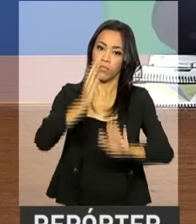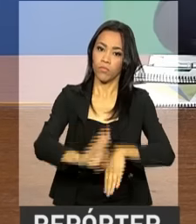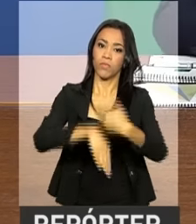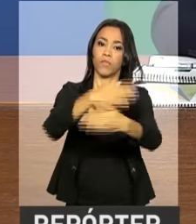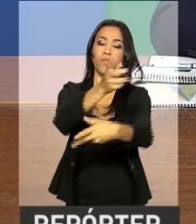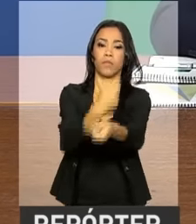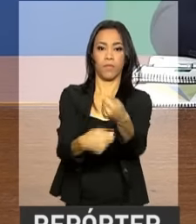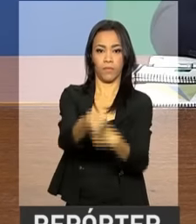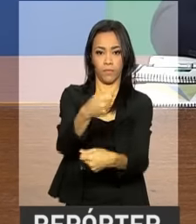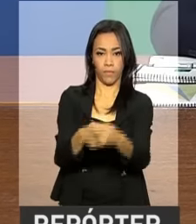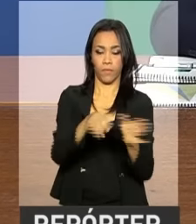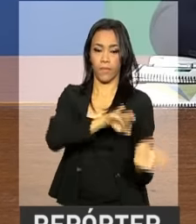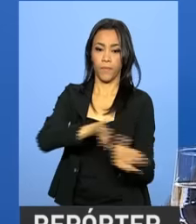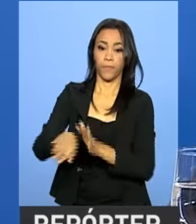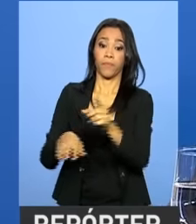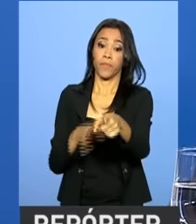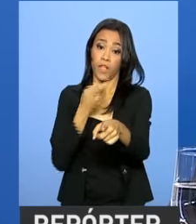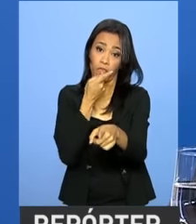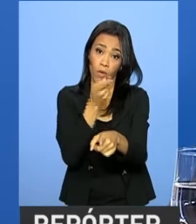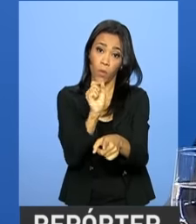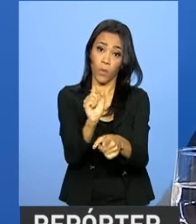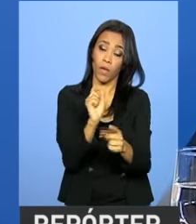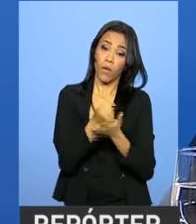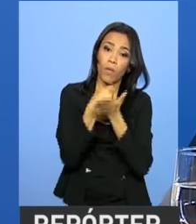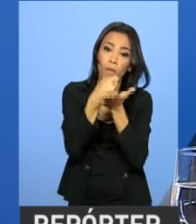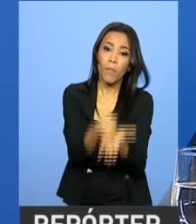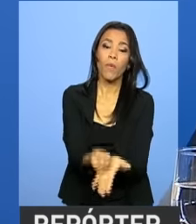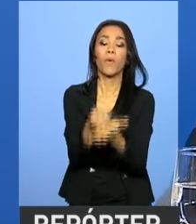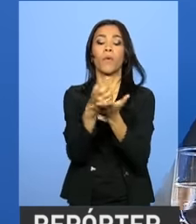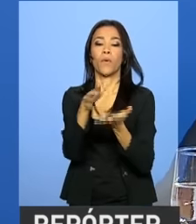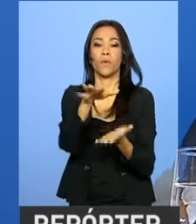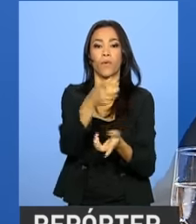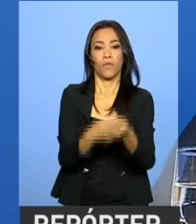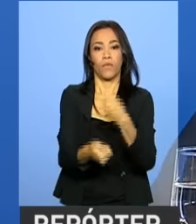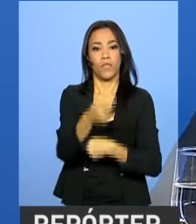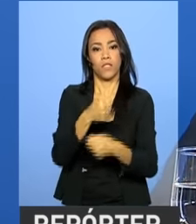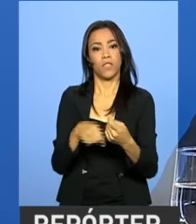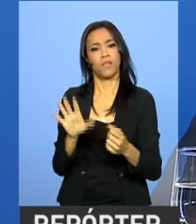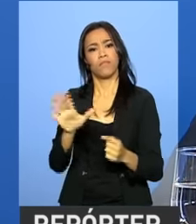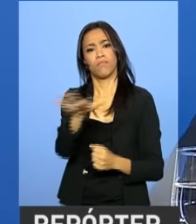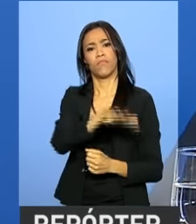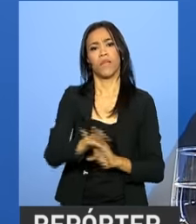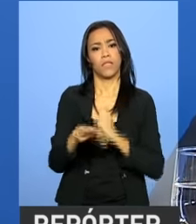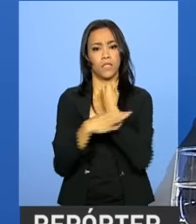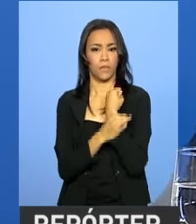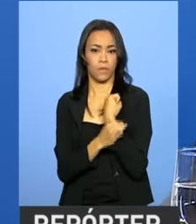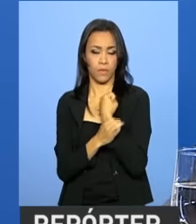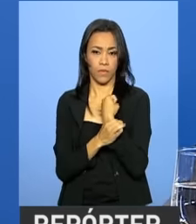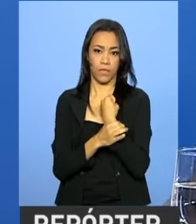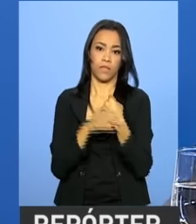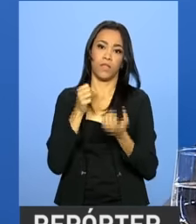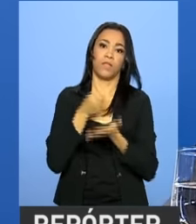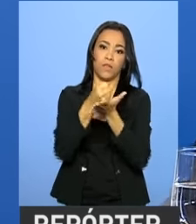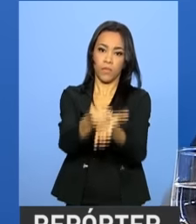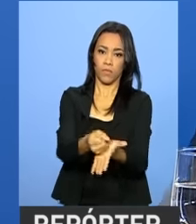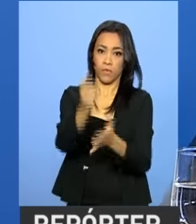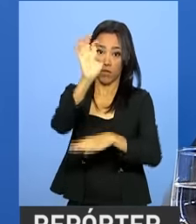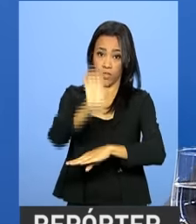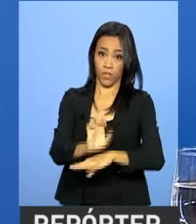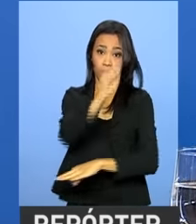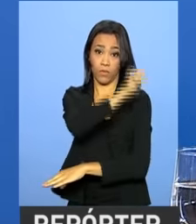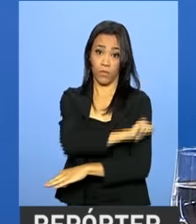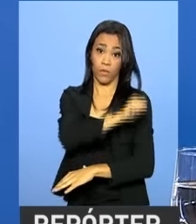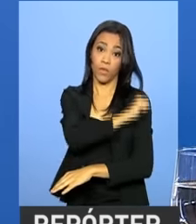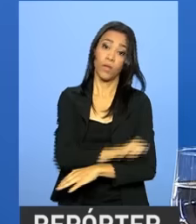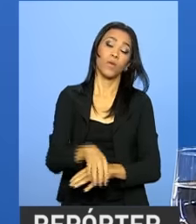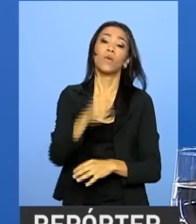Oliveira falou também sobre o apoio financeiro para despesas com segurança pública no estado do Rio de Janeiro. Segundo ele, os 2